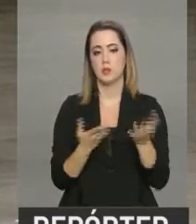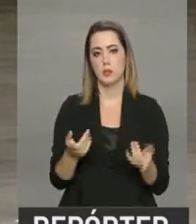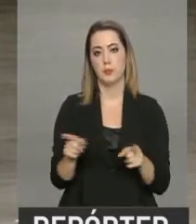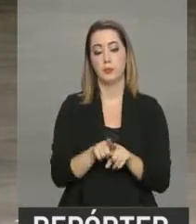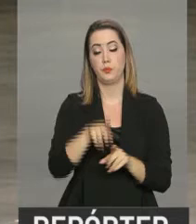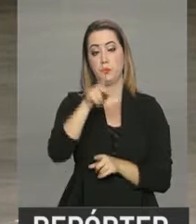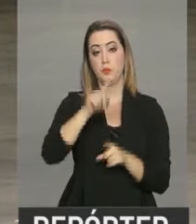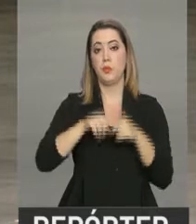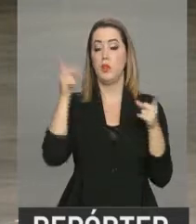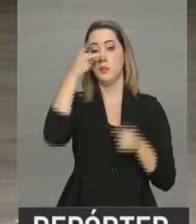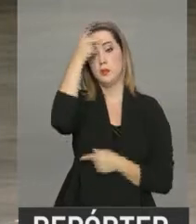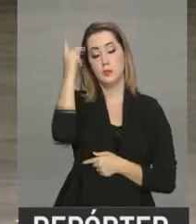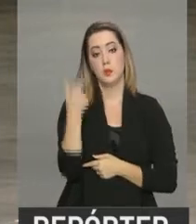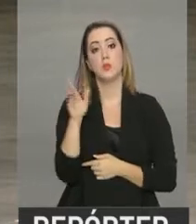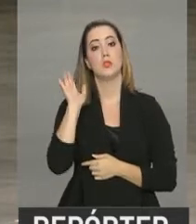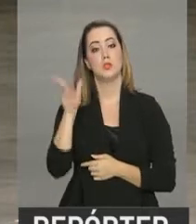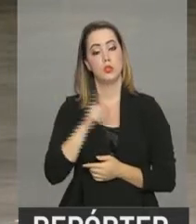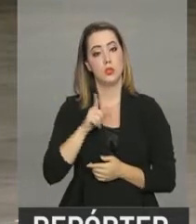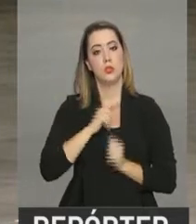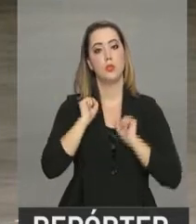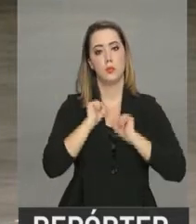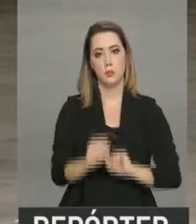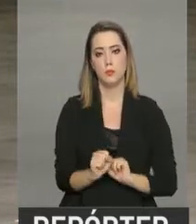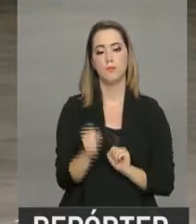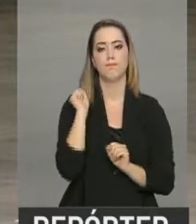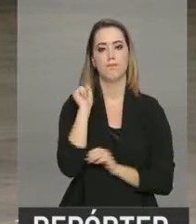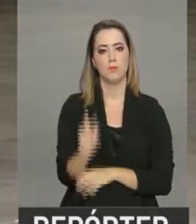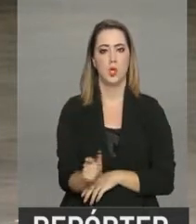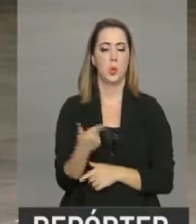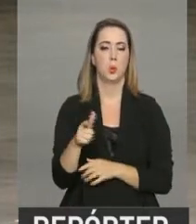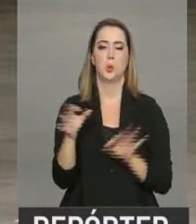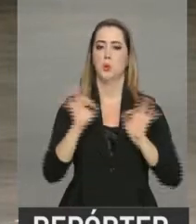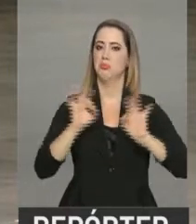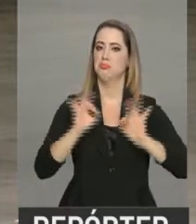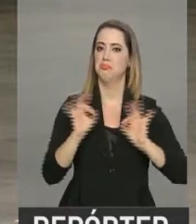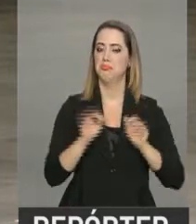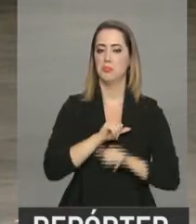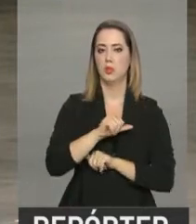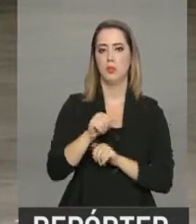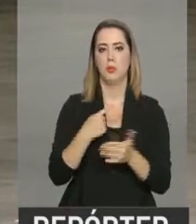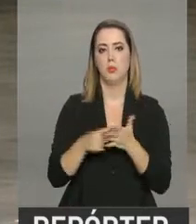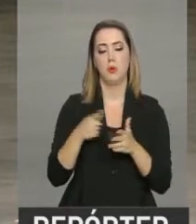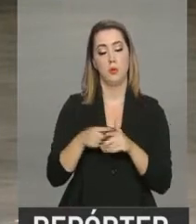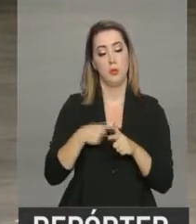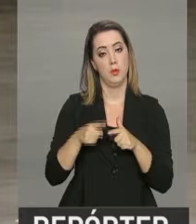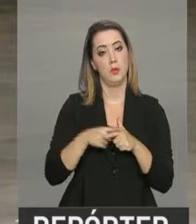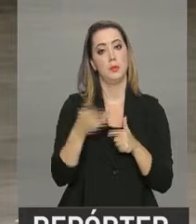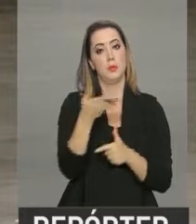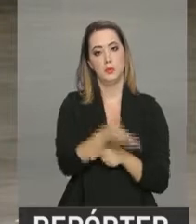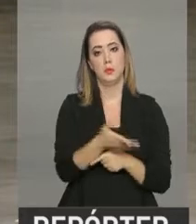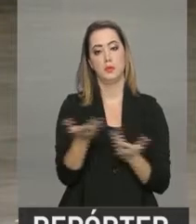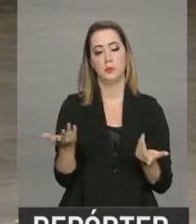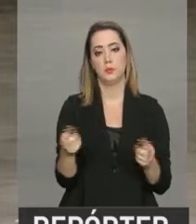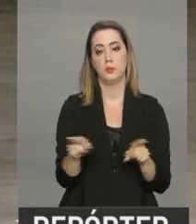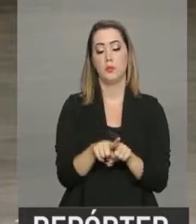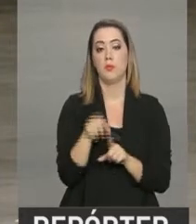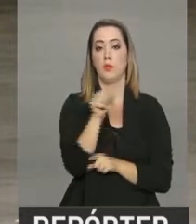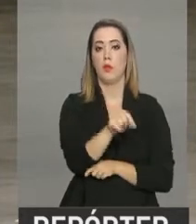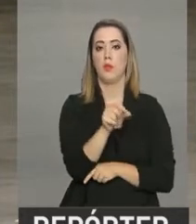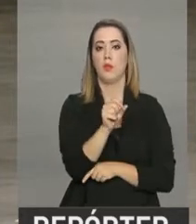não serão afetadas por essa reforma entrevista aqui no palácio do planalto o secretário da previdência social do ministério da fazenda